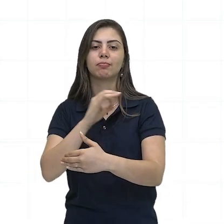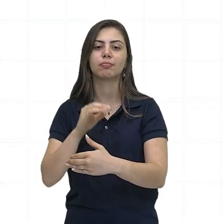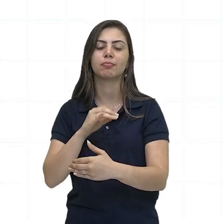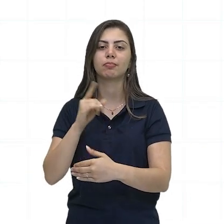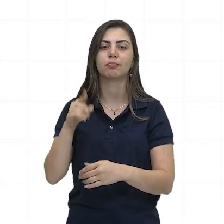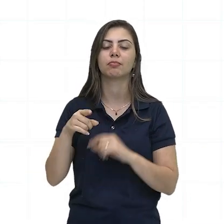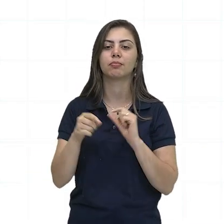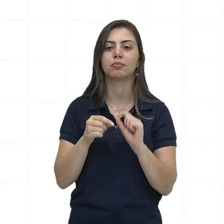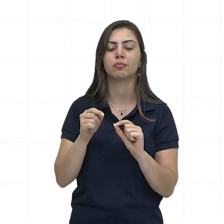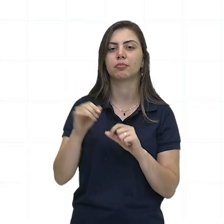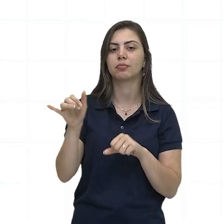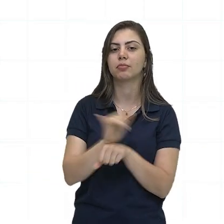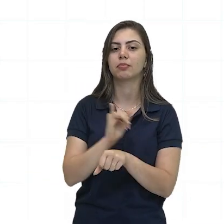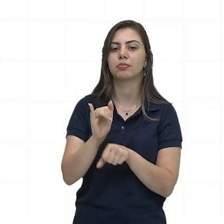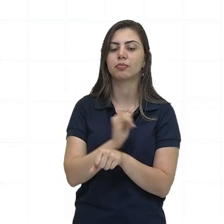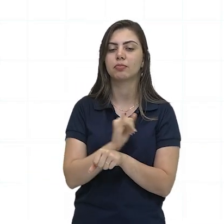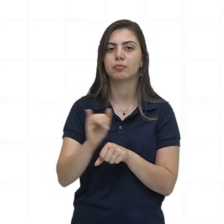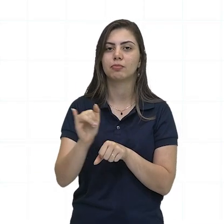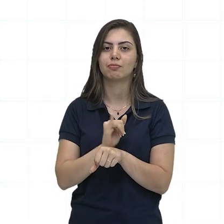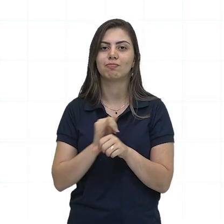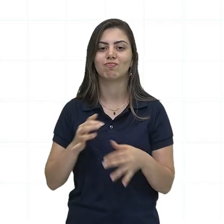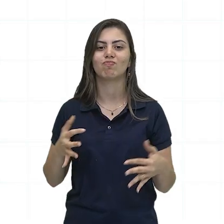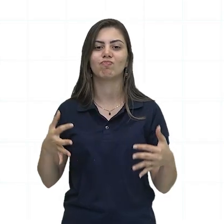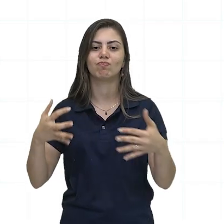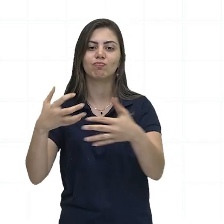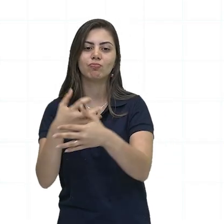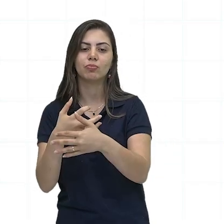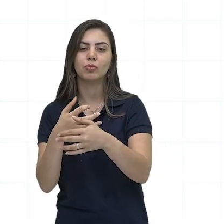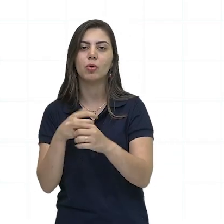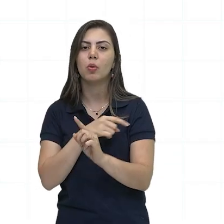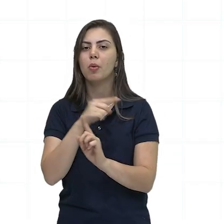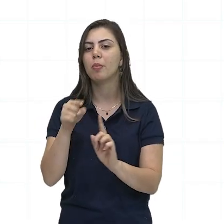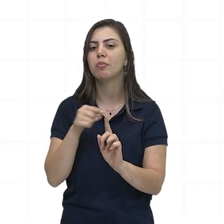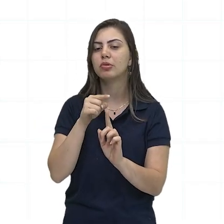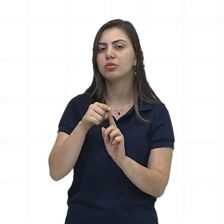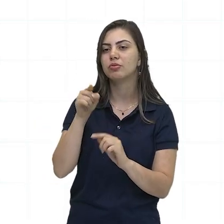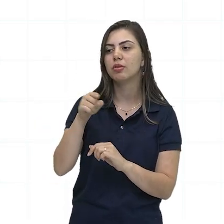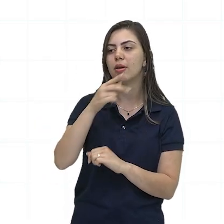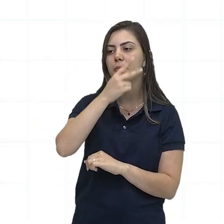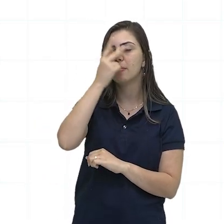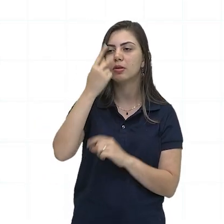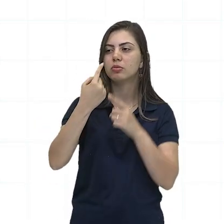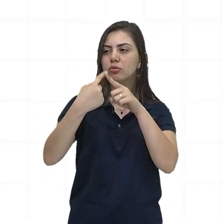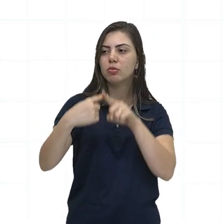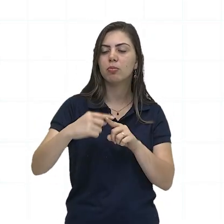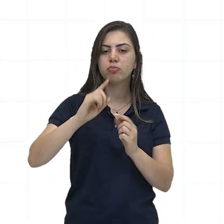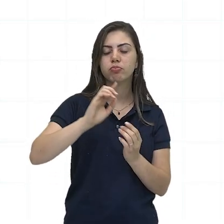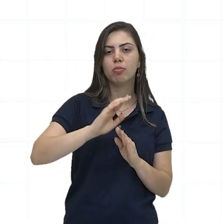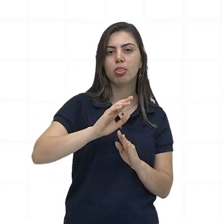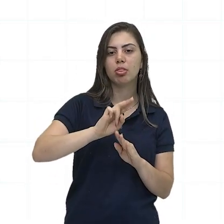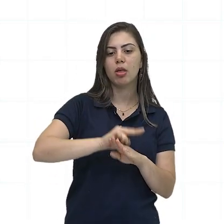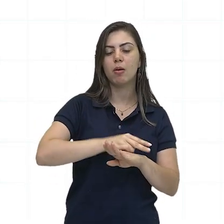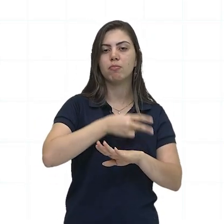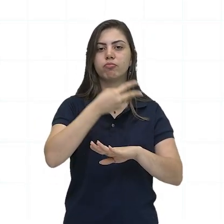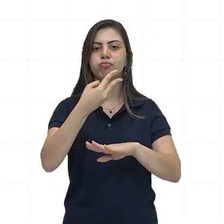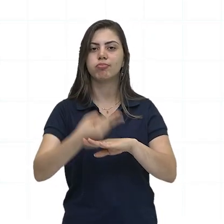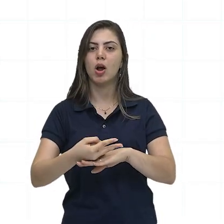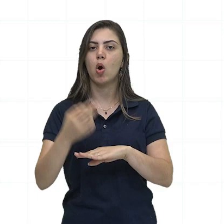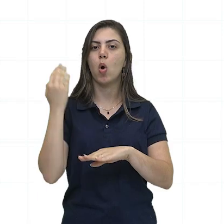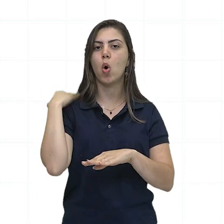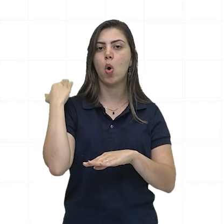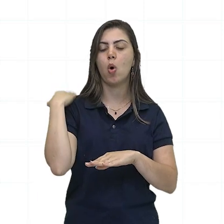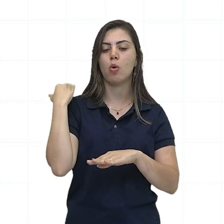de pegada cujo intuito é favorecer a derrubada do oponente com as costas no solo